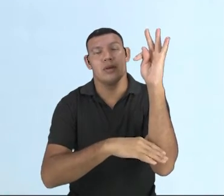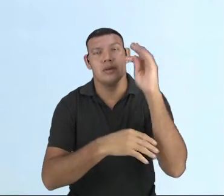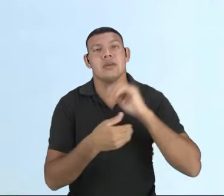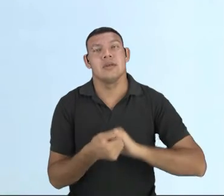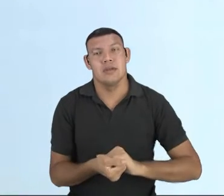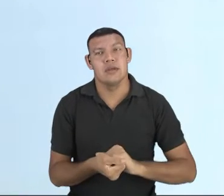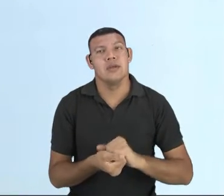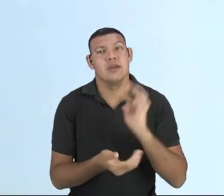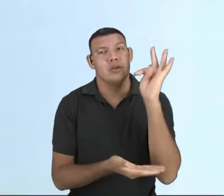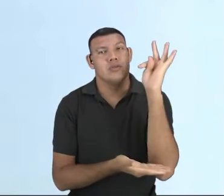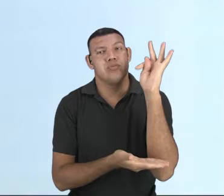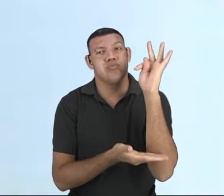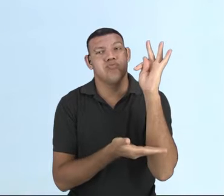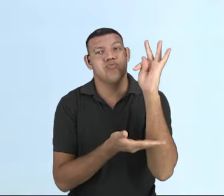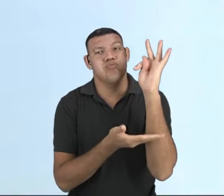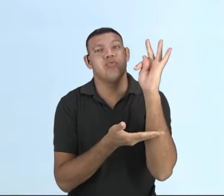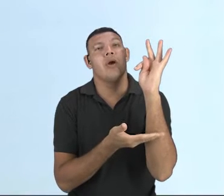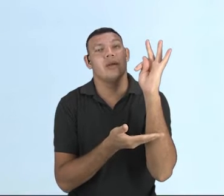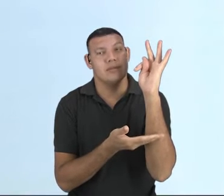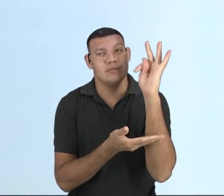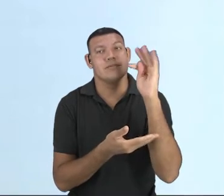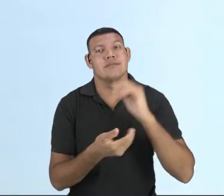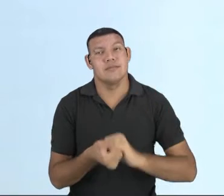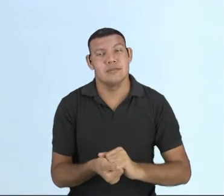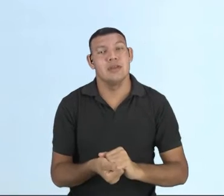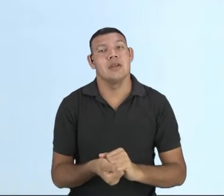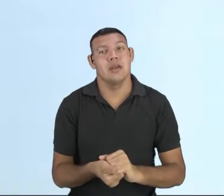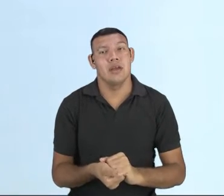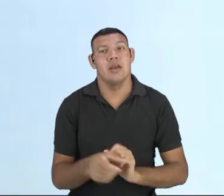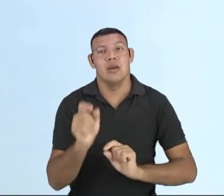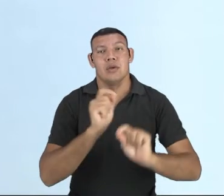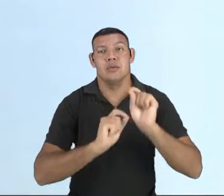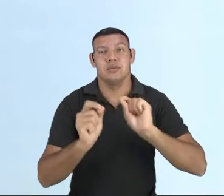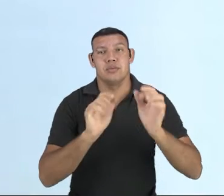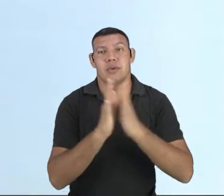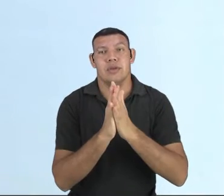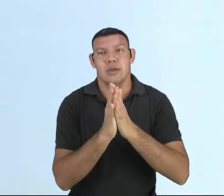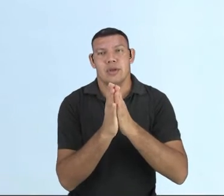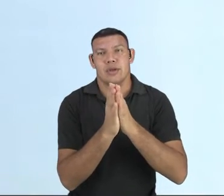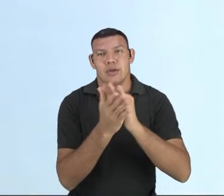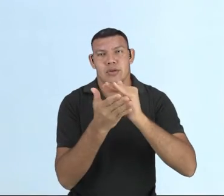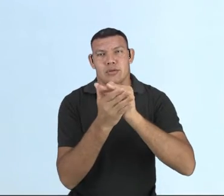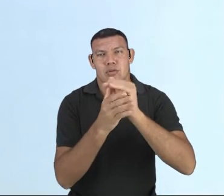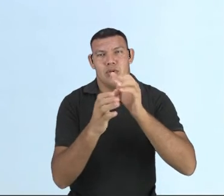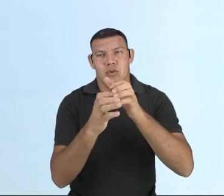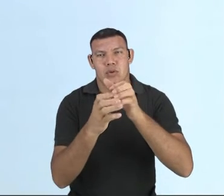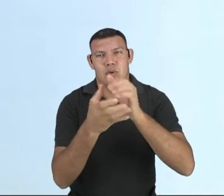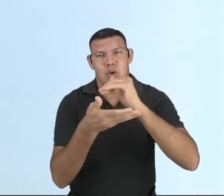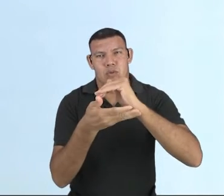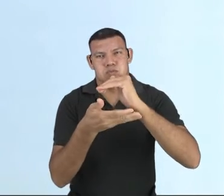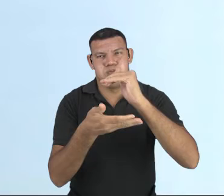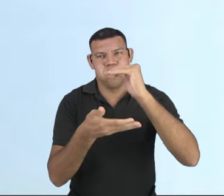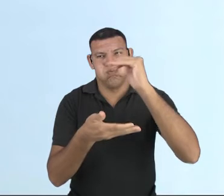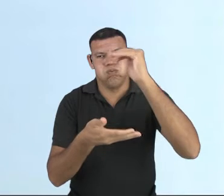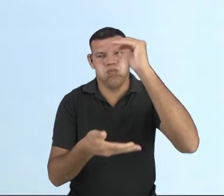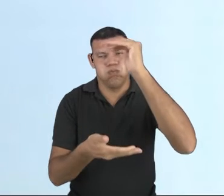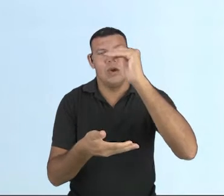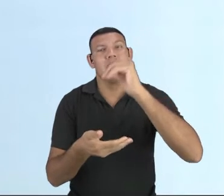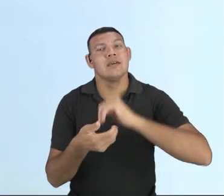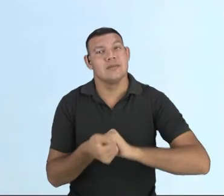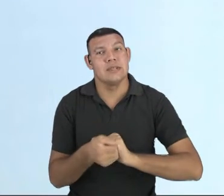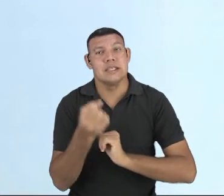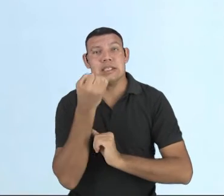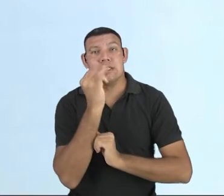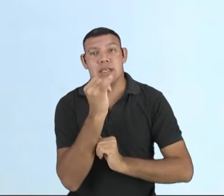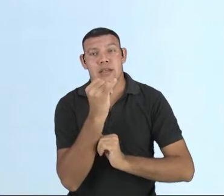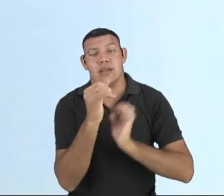acrescida, né? Vai aumentar a sua temperatura, ele vai sofrer um aumento nas dimensões do corpo. Mas se ele